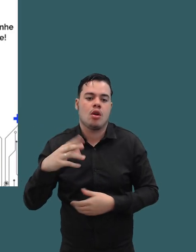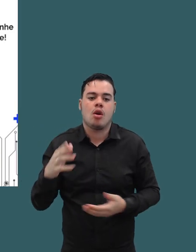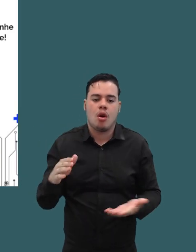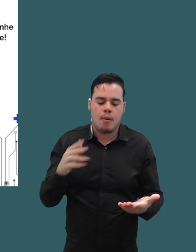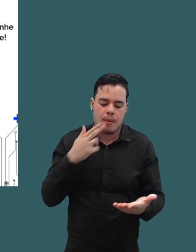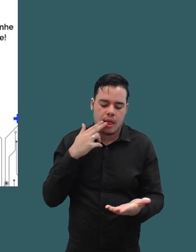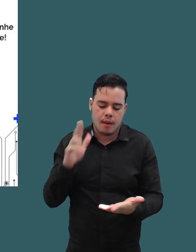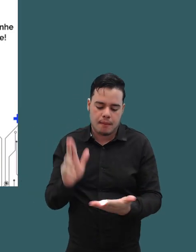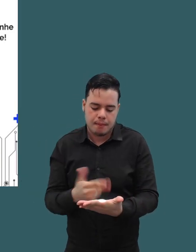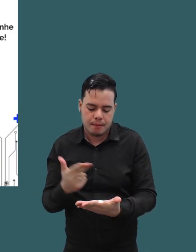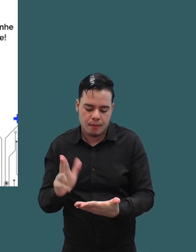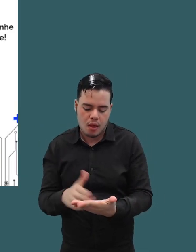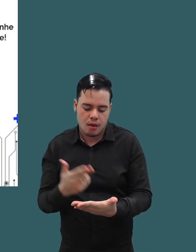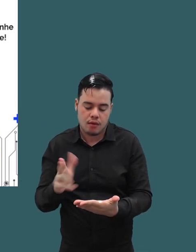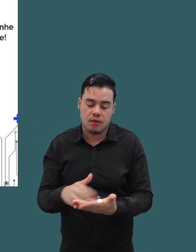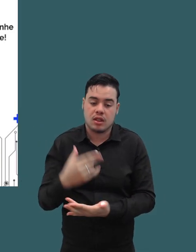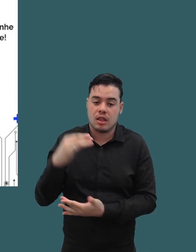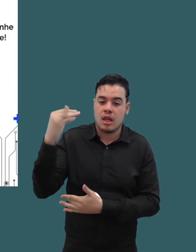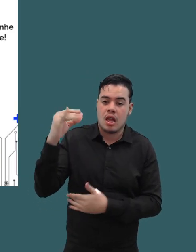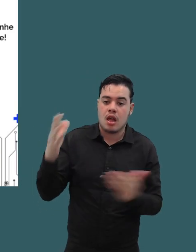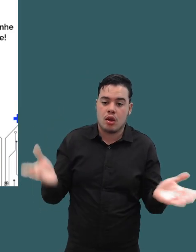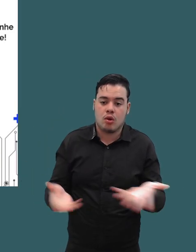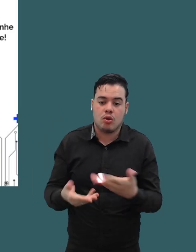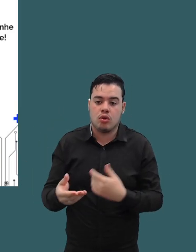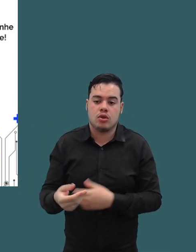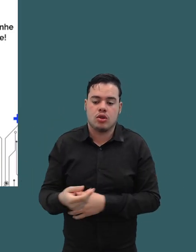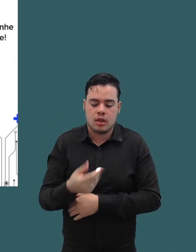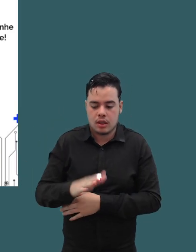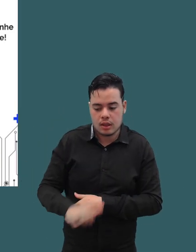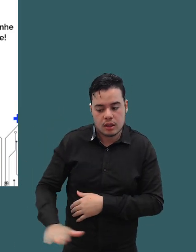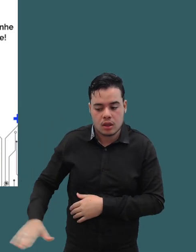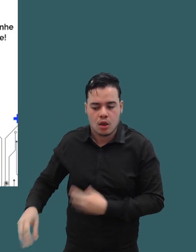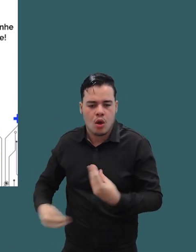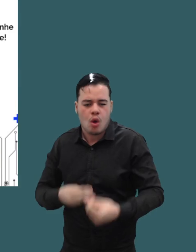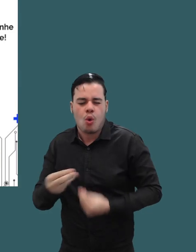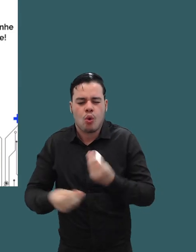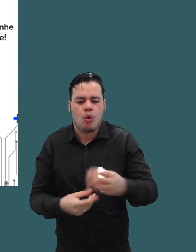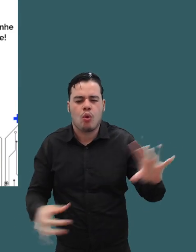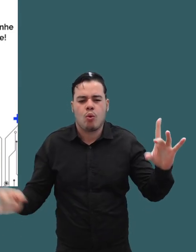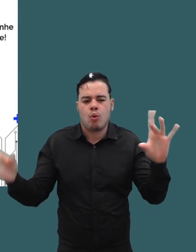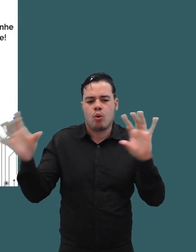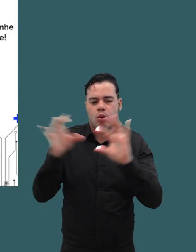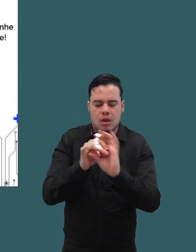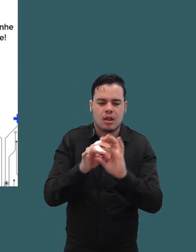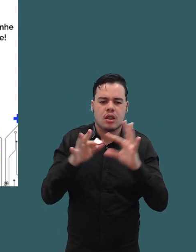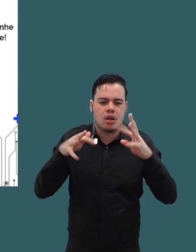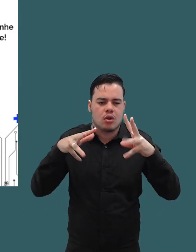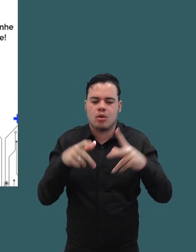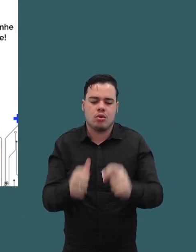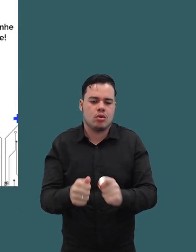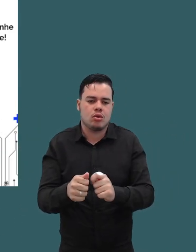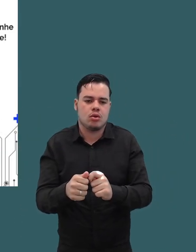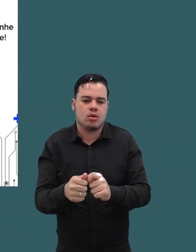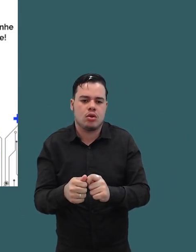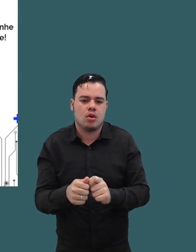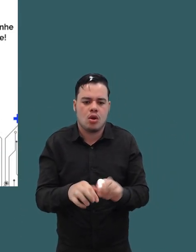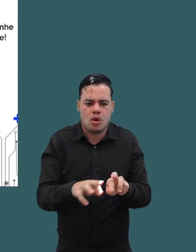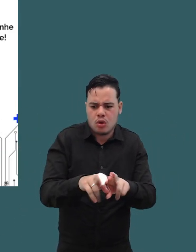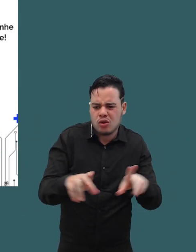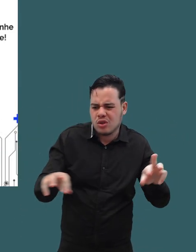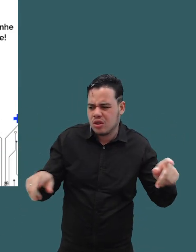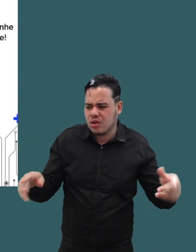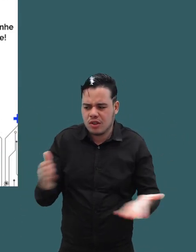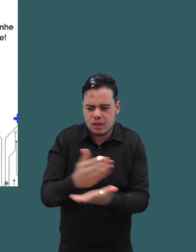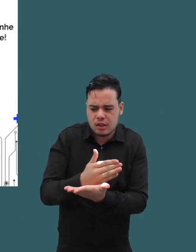Ciência Hoje das Crianças. Então, a gente está falando aí também de como conectar essas ações que são realizadas com outras